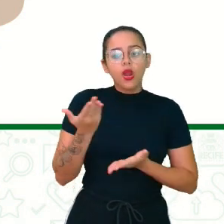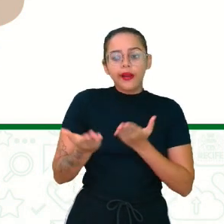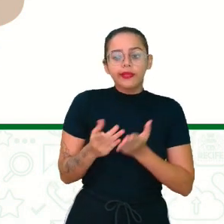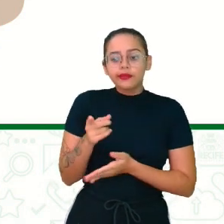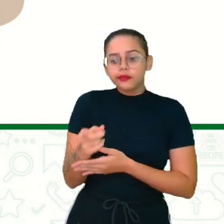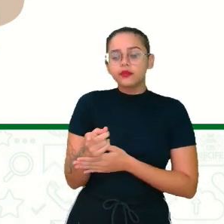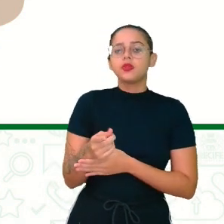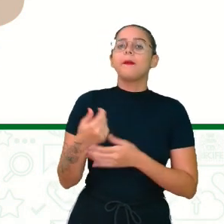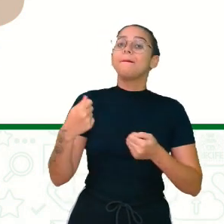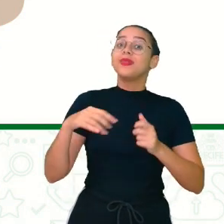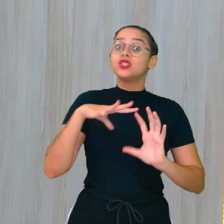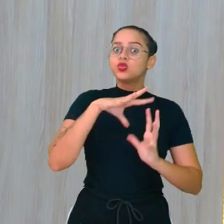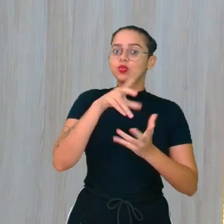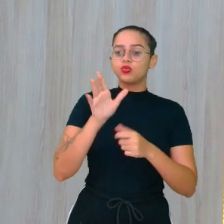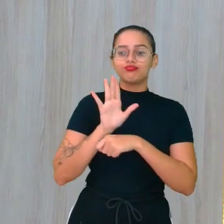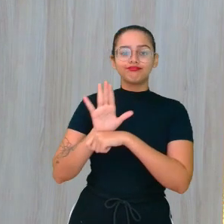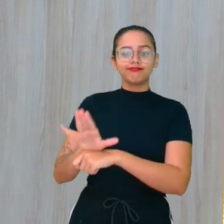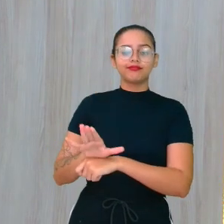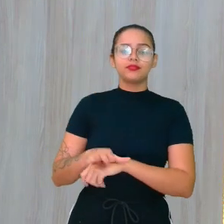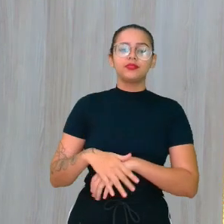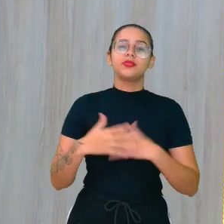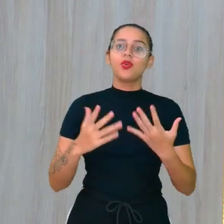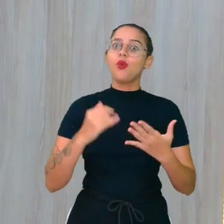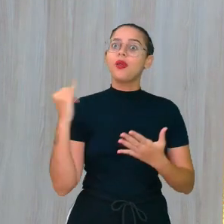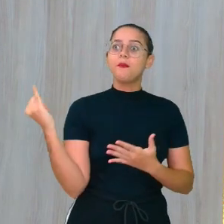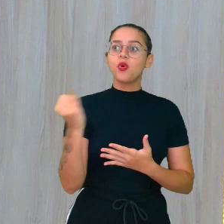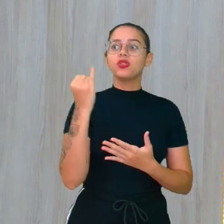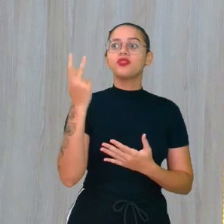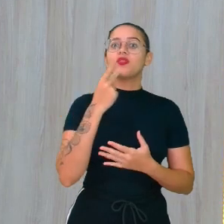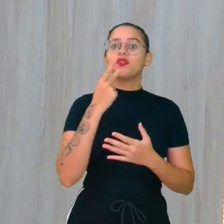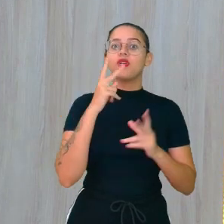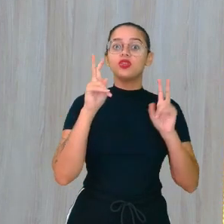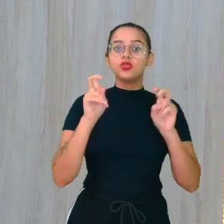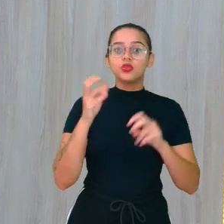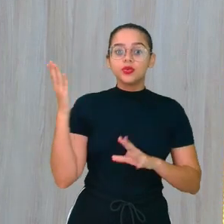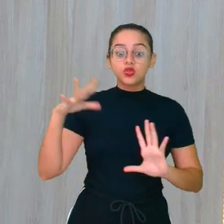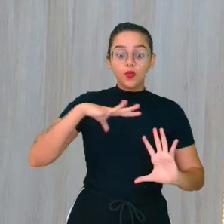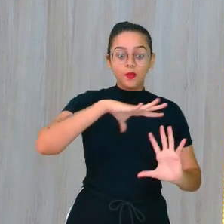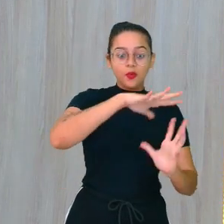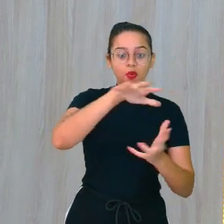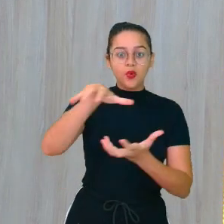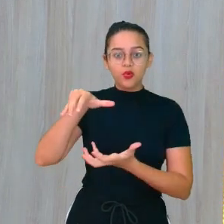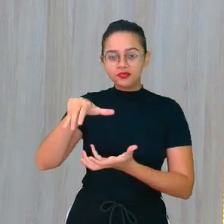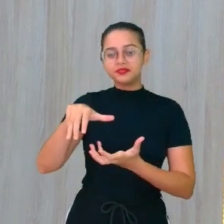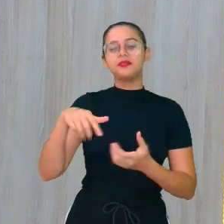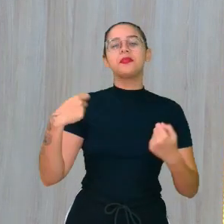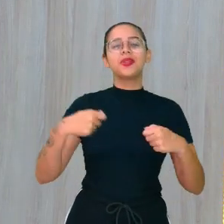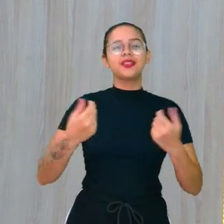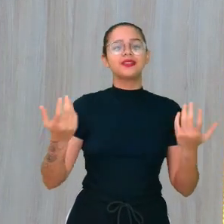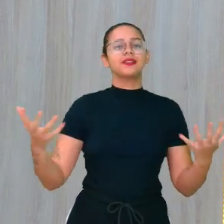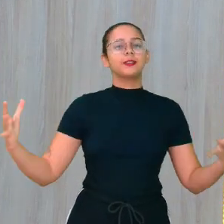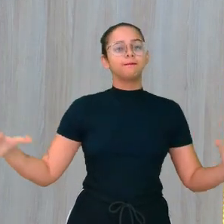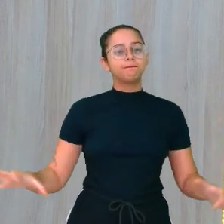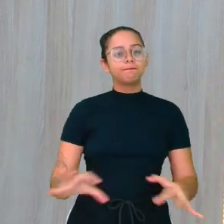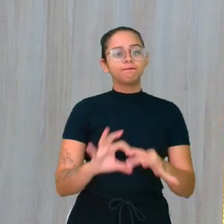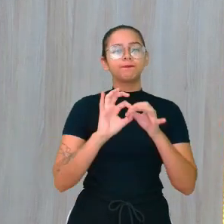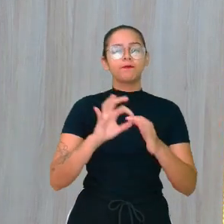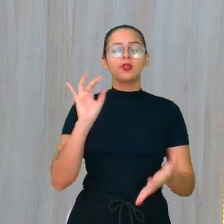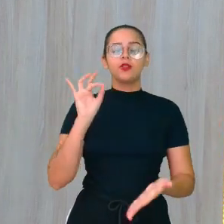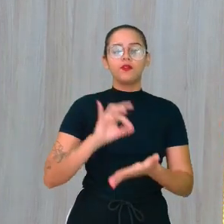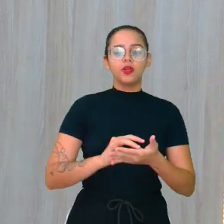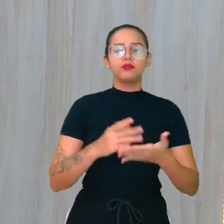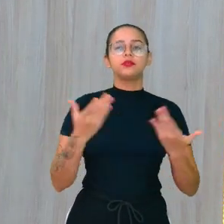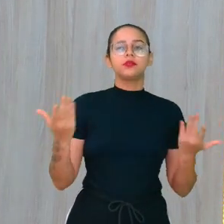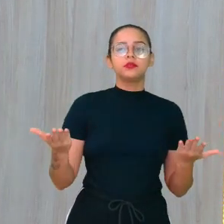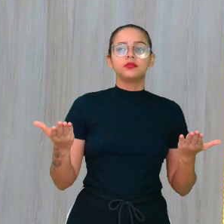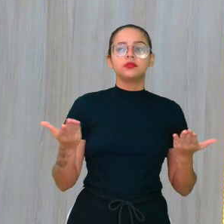ele. Tá aí a importância de a gente falar sobre isso no mundo inteiro, né? A gente precisa se unir de fato. Coloquei